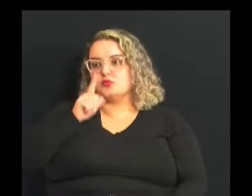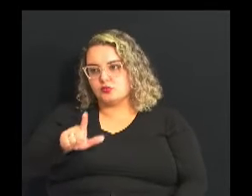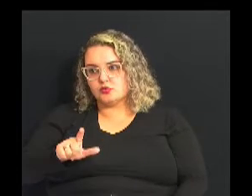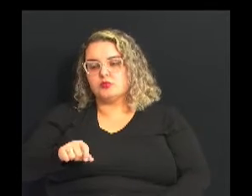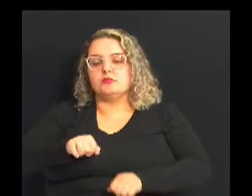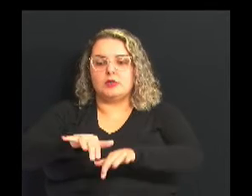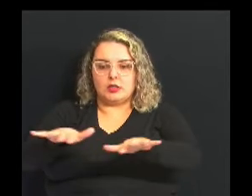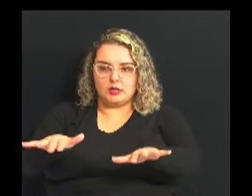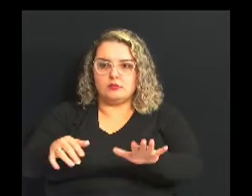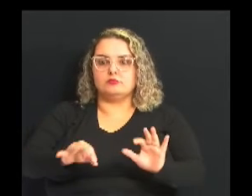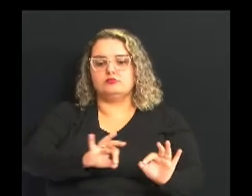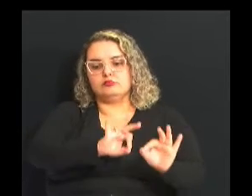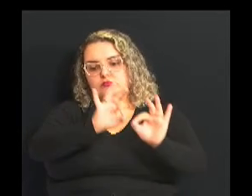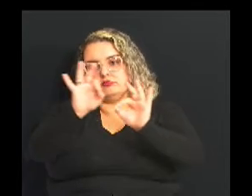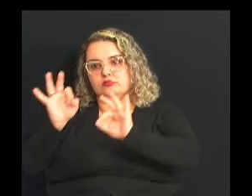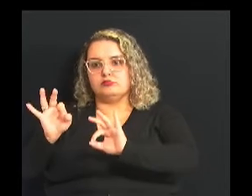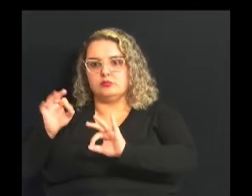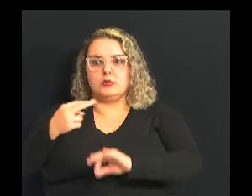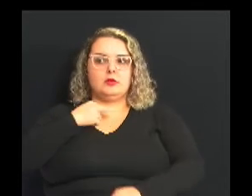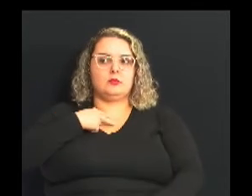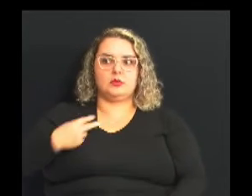acompanhar tudo mesmo não podendo estar presente.